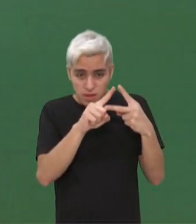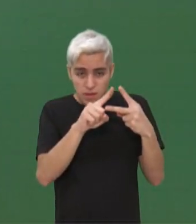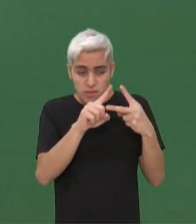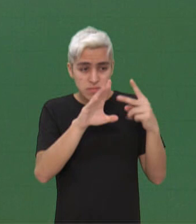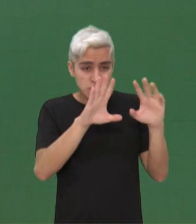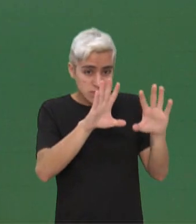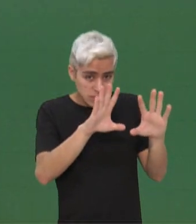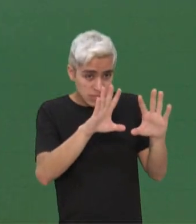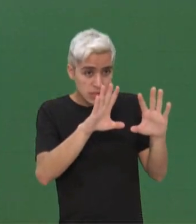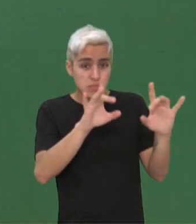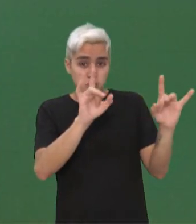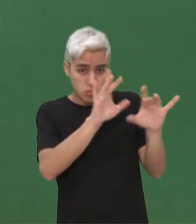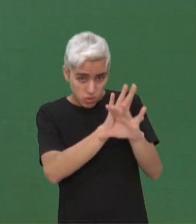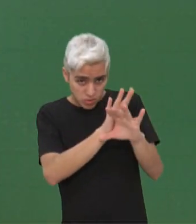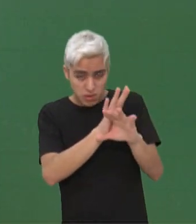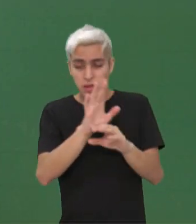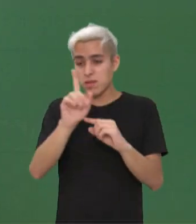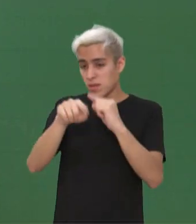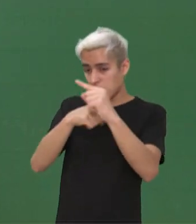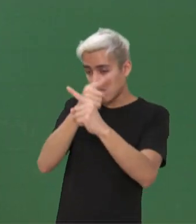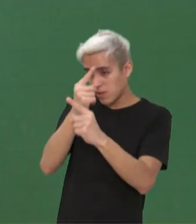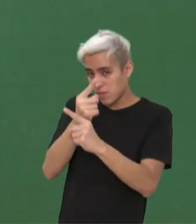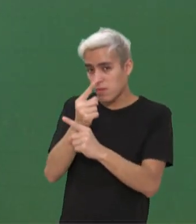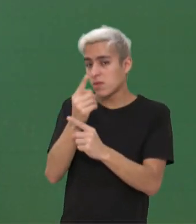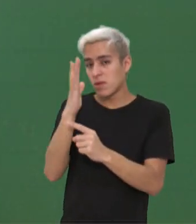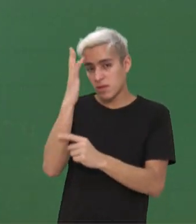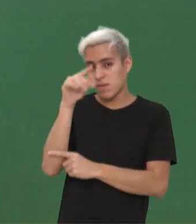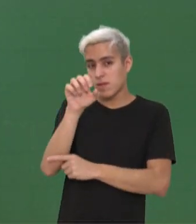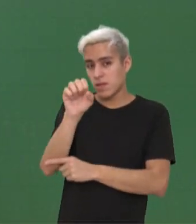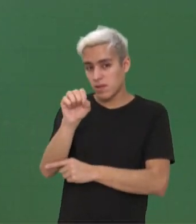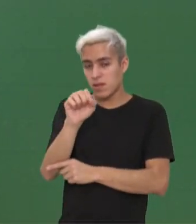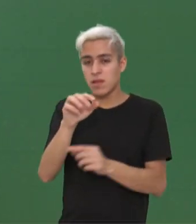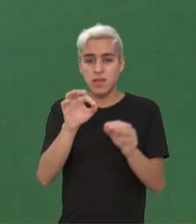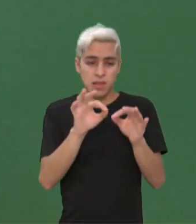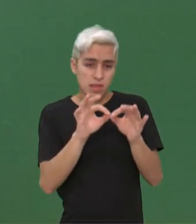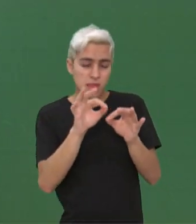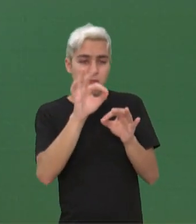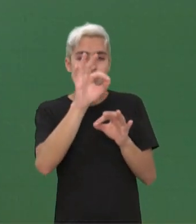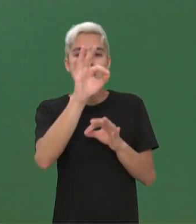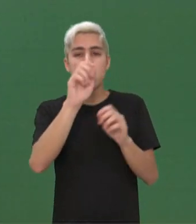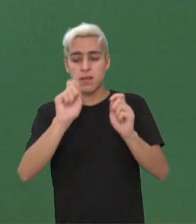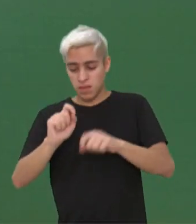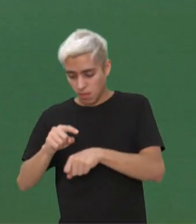antes de encontrar a solução S do vértice, que vai dar essa altura máxima do projétil.